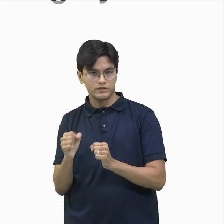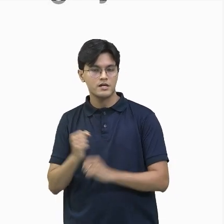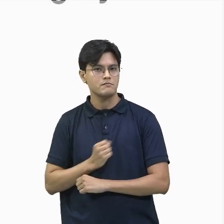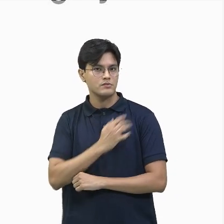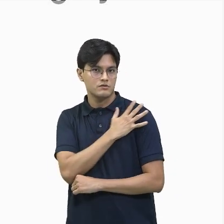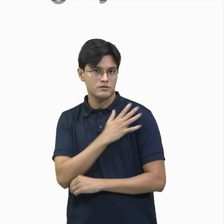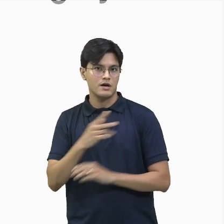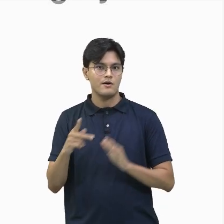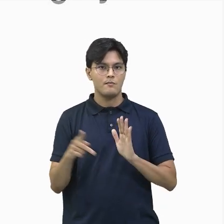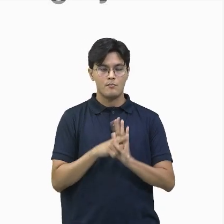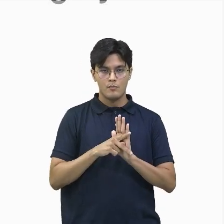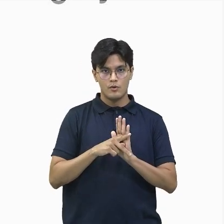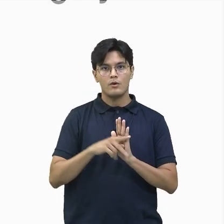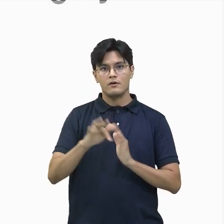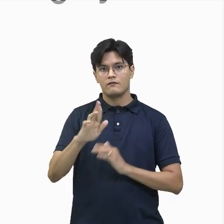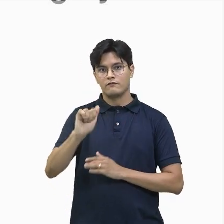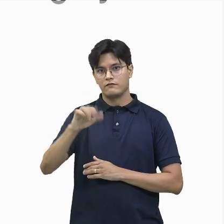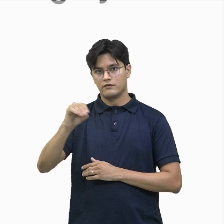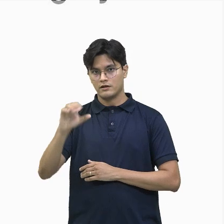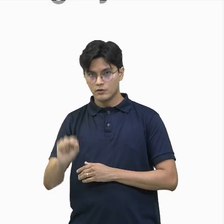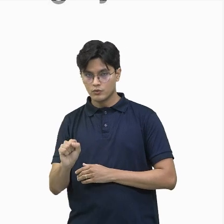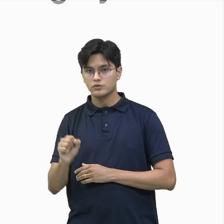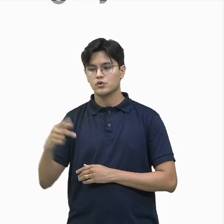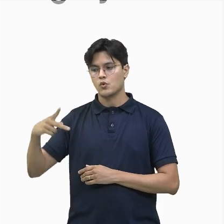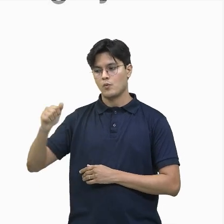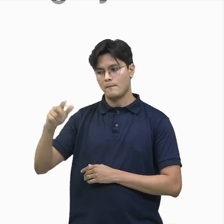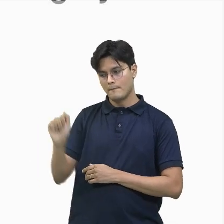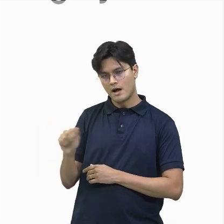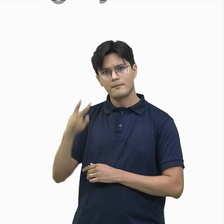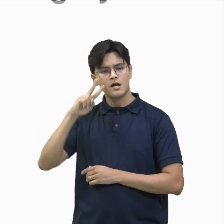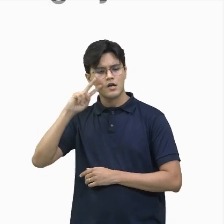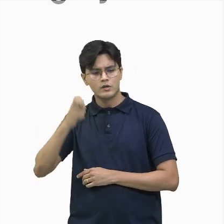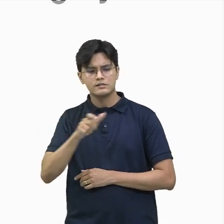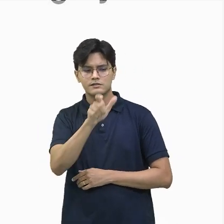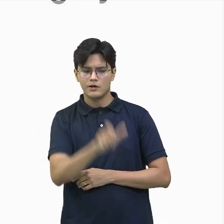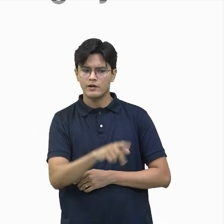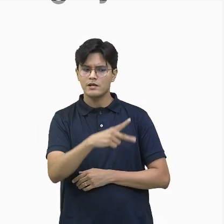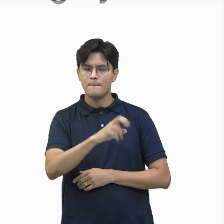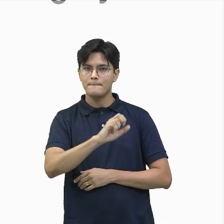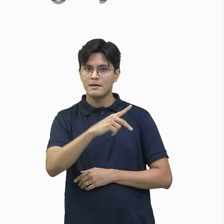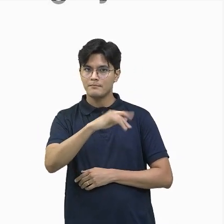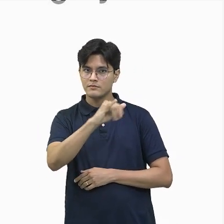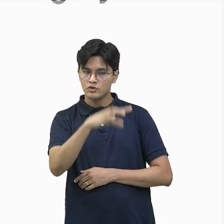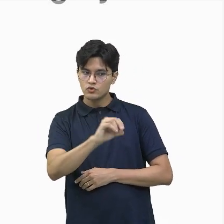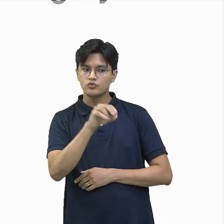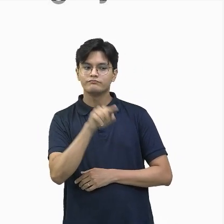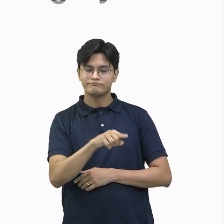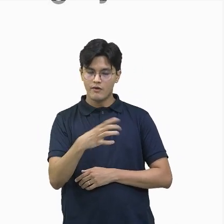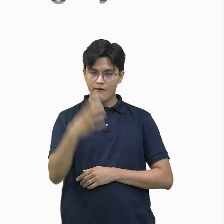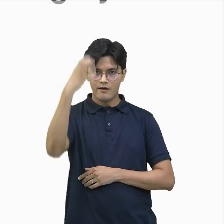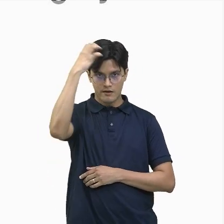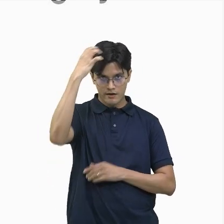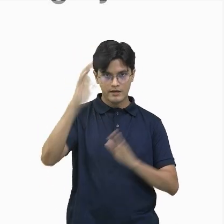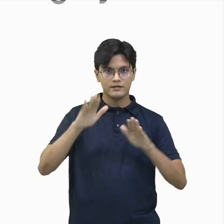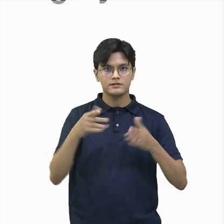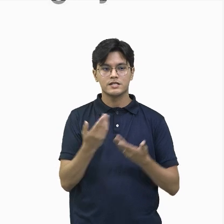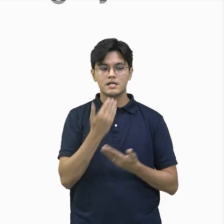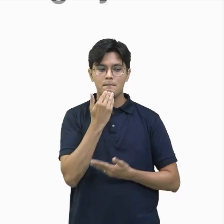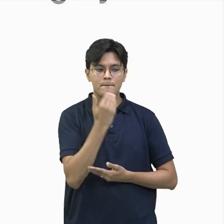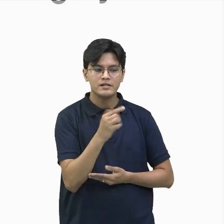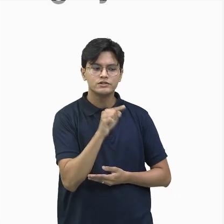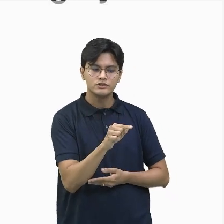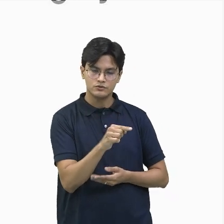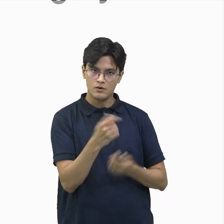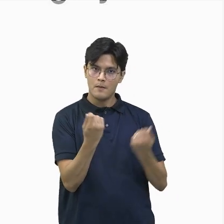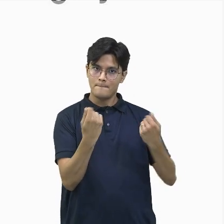Papa Zacarias reconheceu Pepino Breve como rei e, em troca, pediu apoio militar contra os bizantinos e